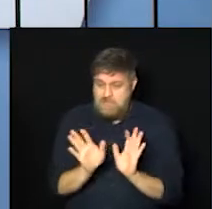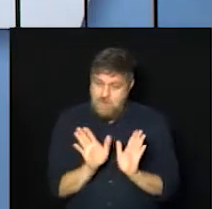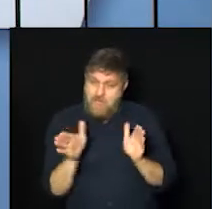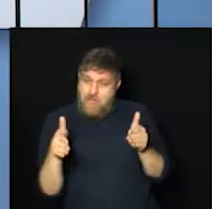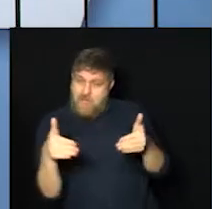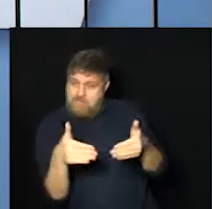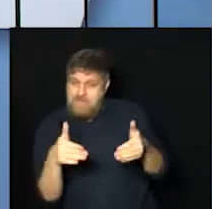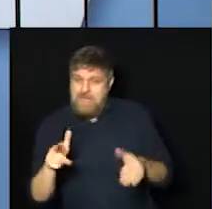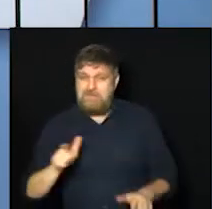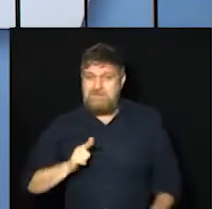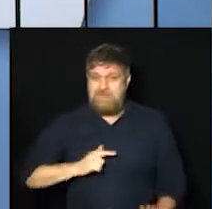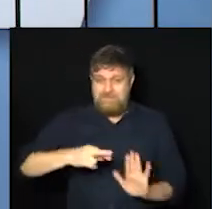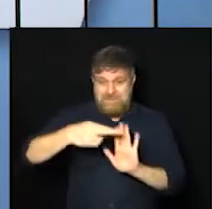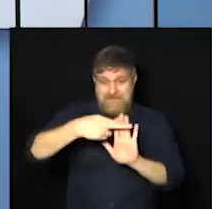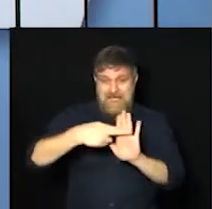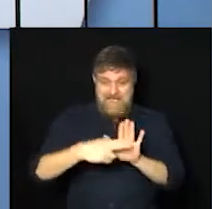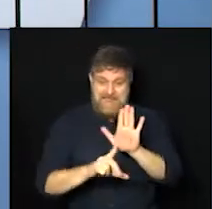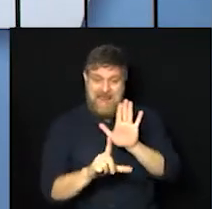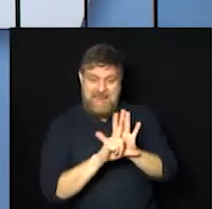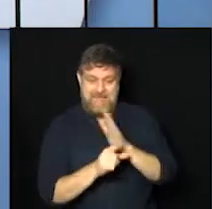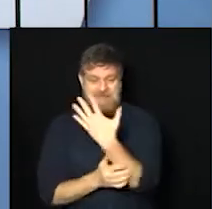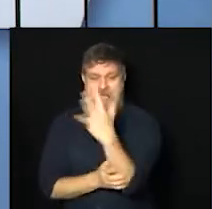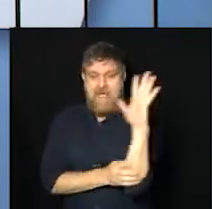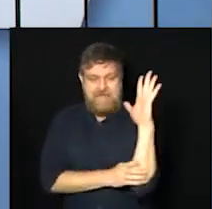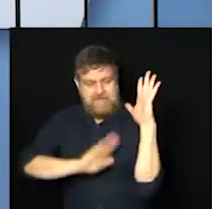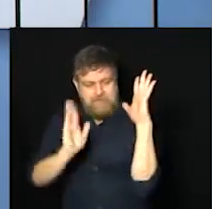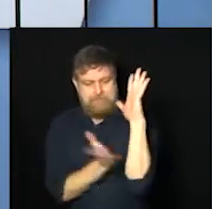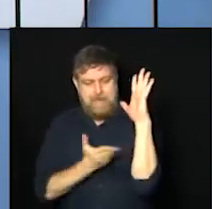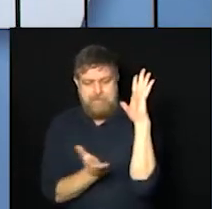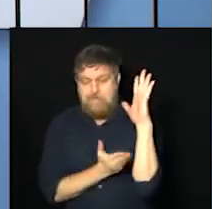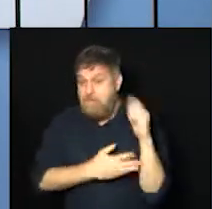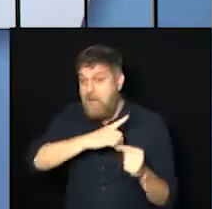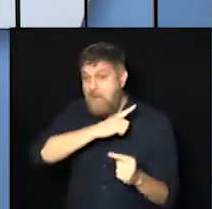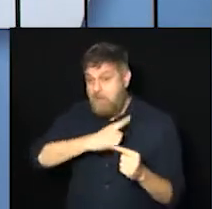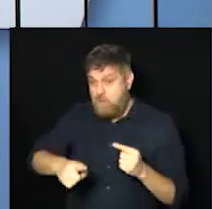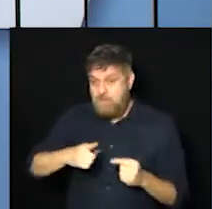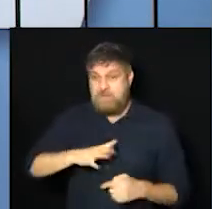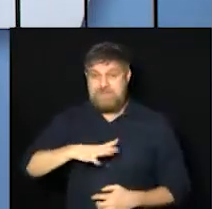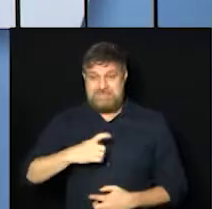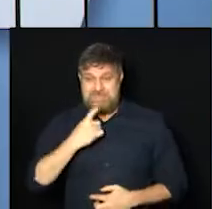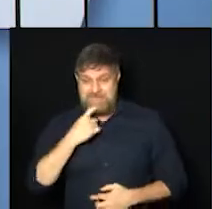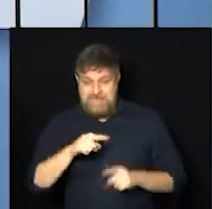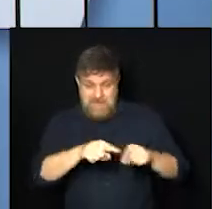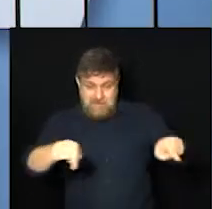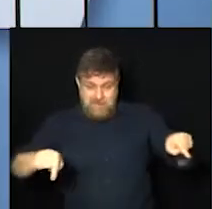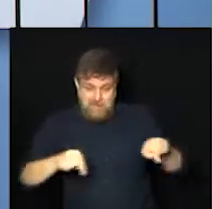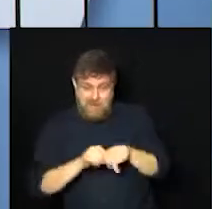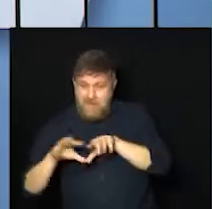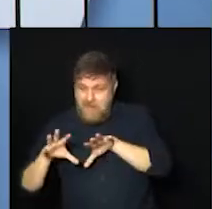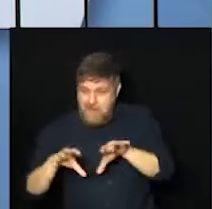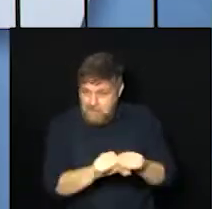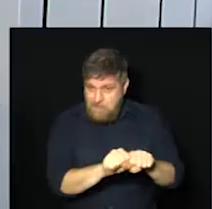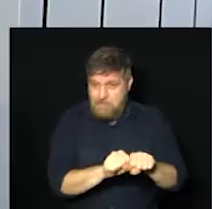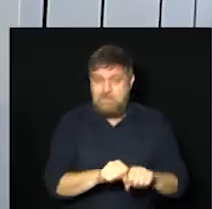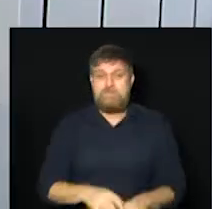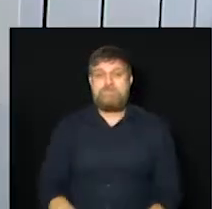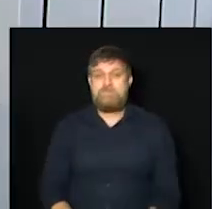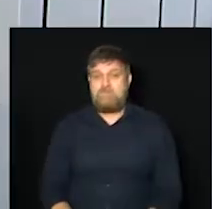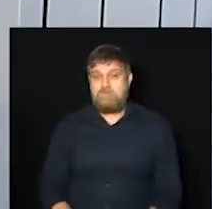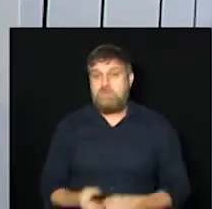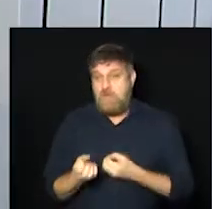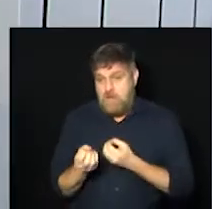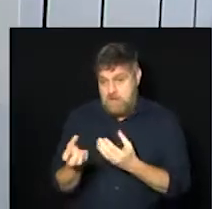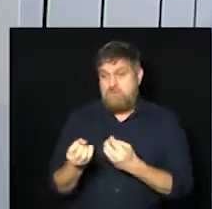a mudanças na lei da APA, que criou a APA Campinas, e também de uso e ocupação do solo daquela área. Essa